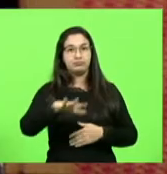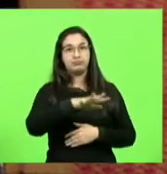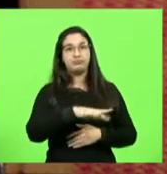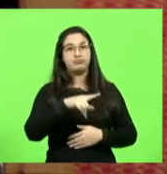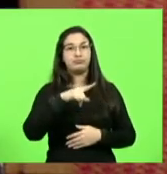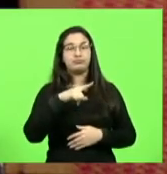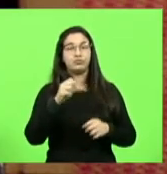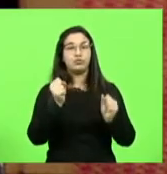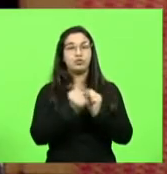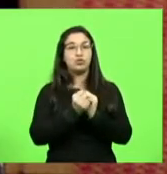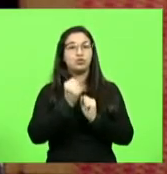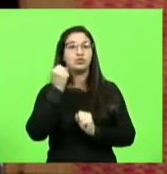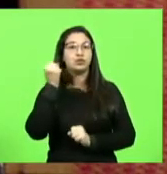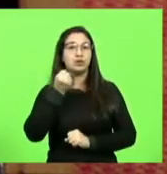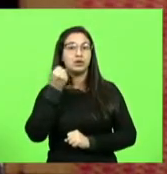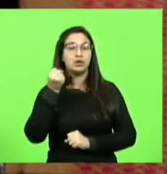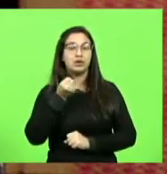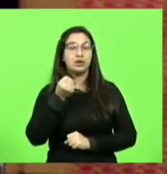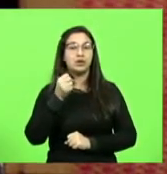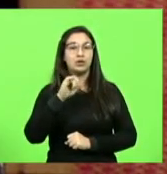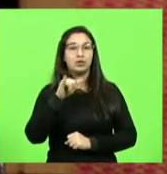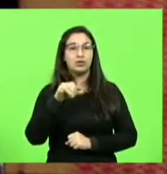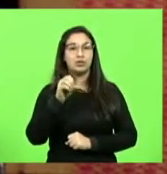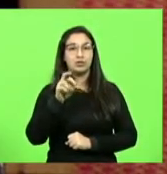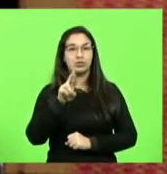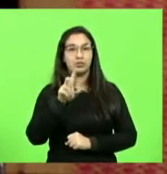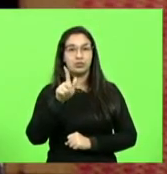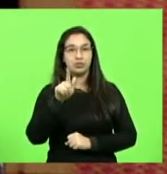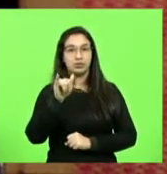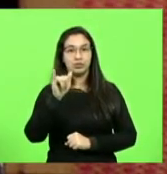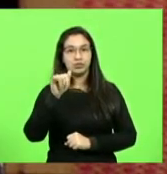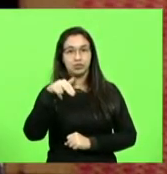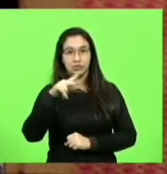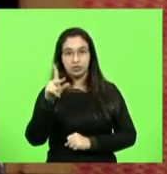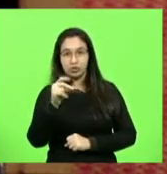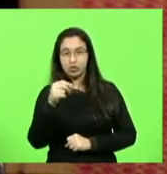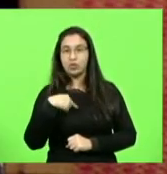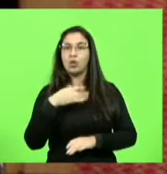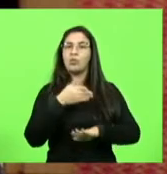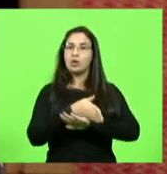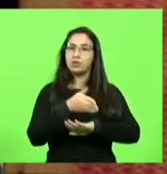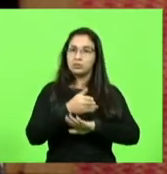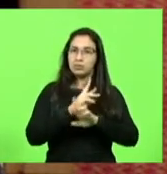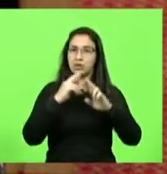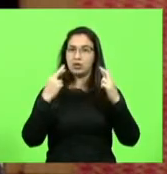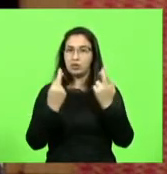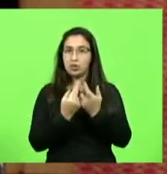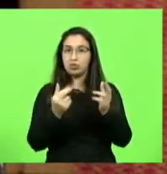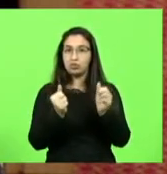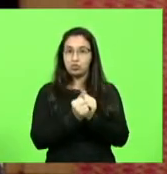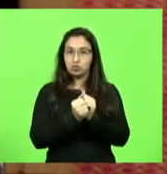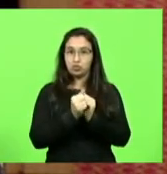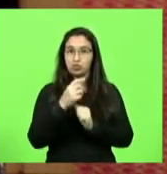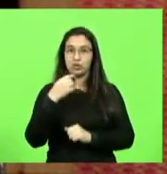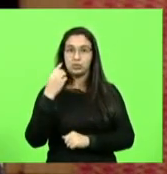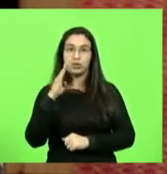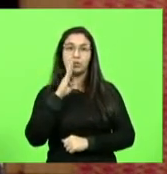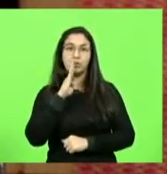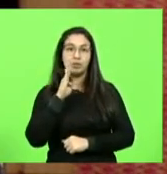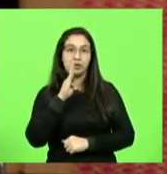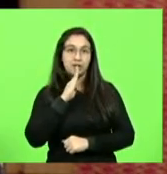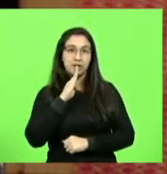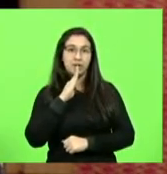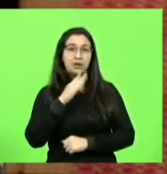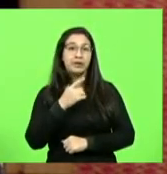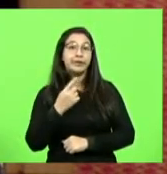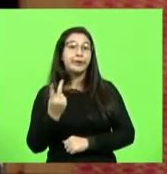senador Jorginho, em Balneário Camboriú. Eu participei da reunião junto com o deputado Berland. E o que nós cobramos